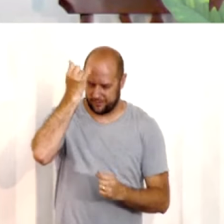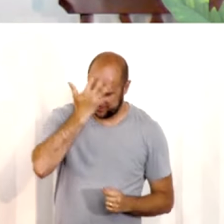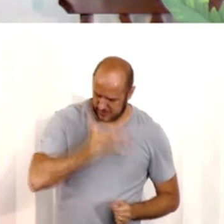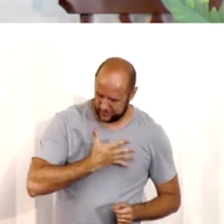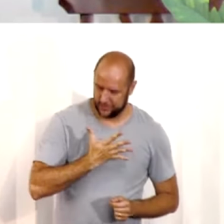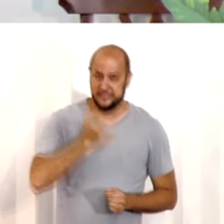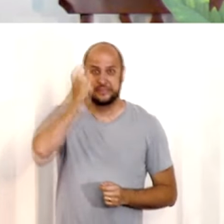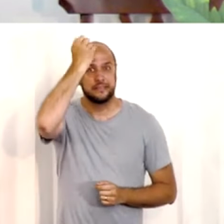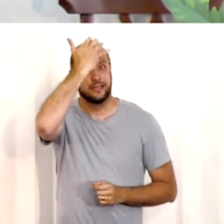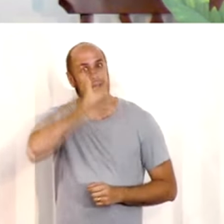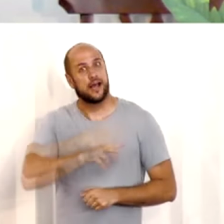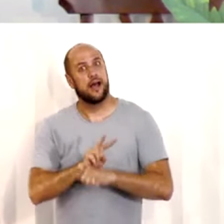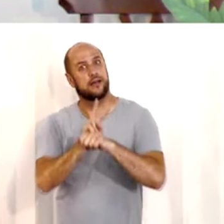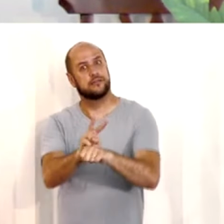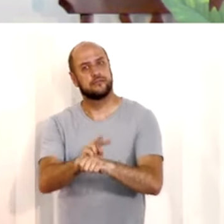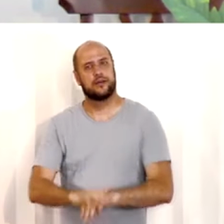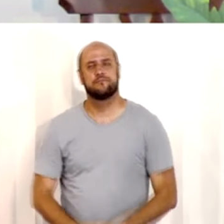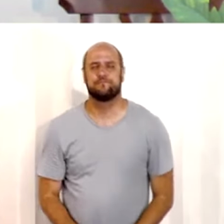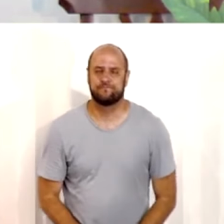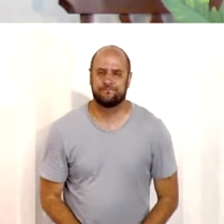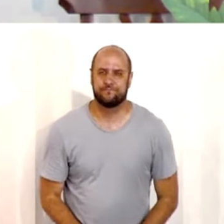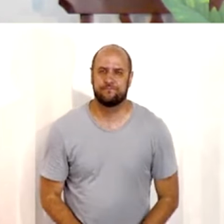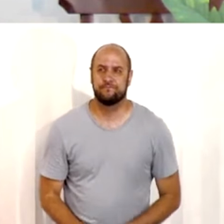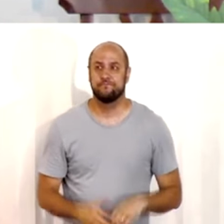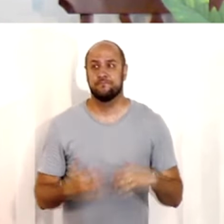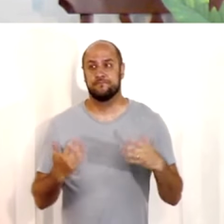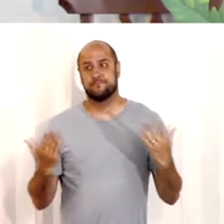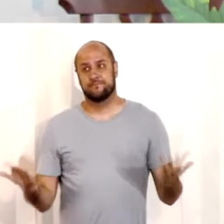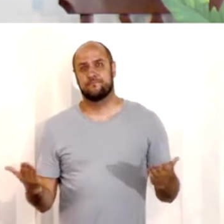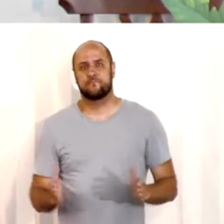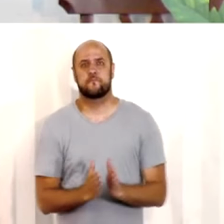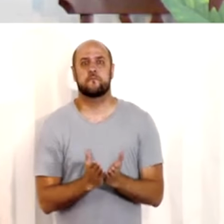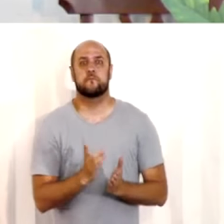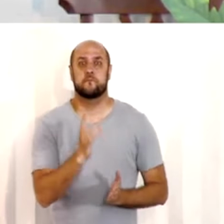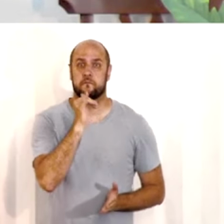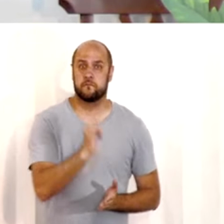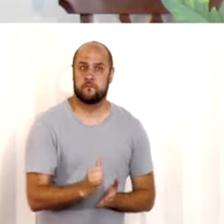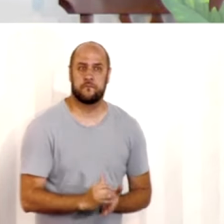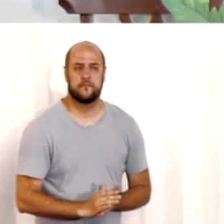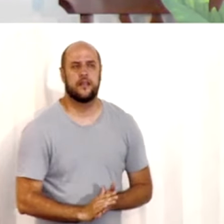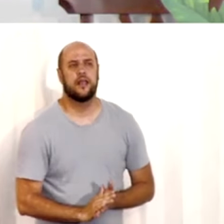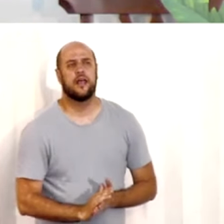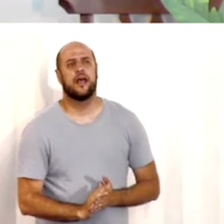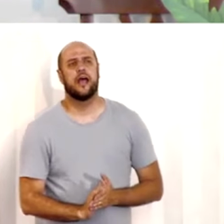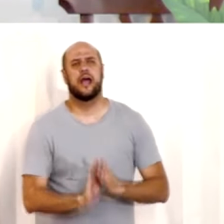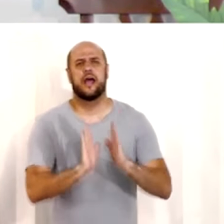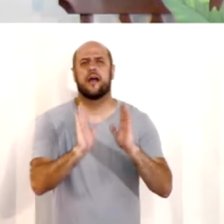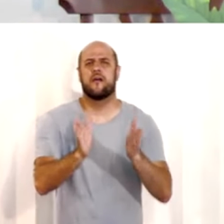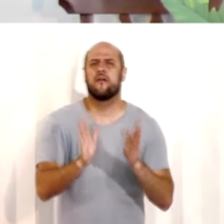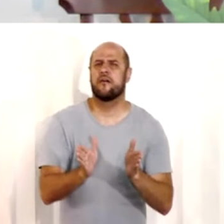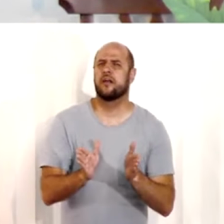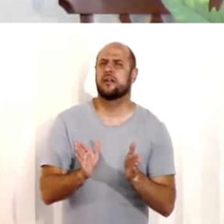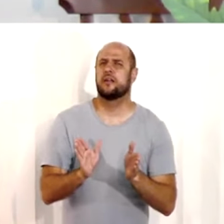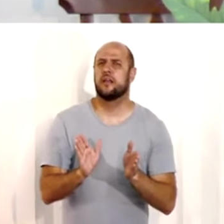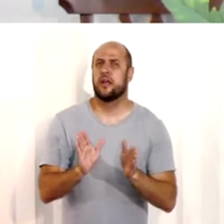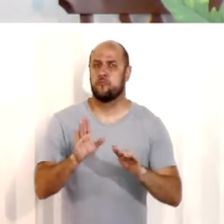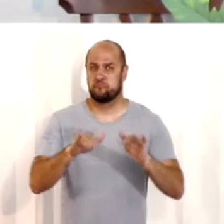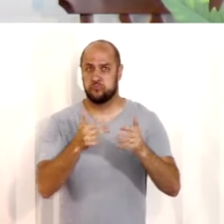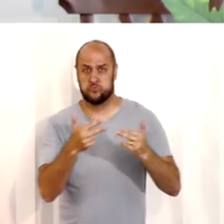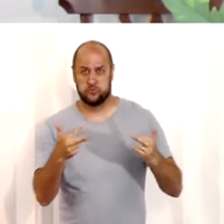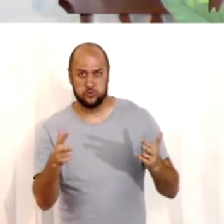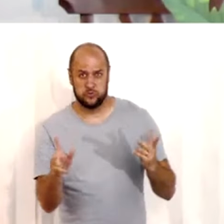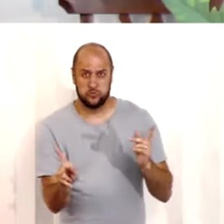graça. Pois é, olhando aqui para o texto, eu trago algumas, primeiro, conclusões do texto e